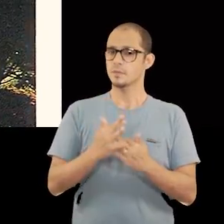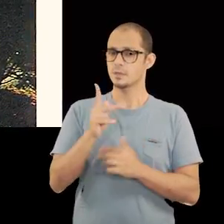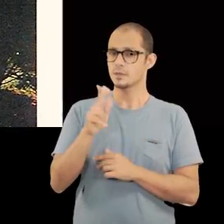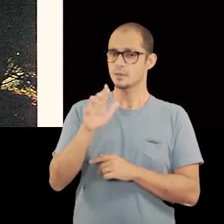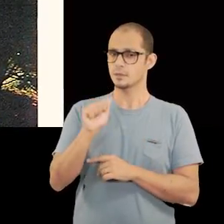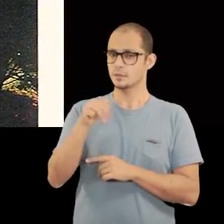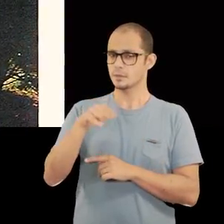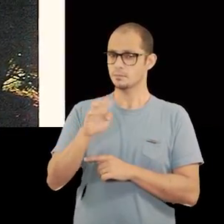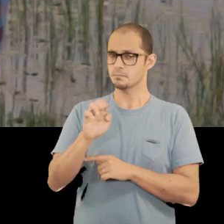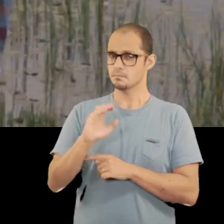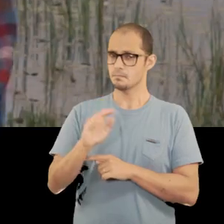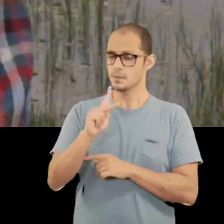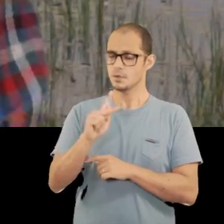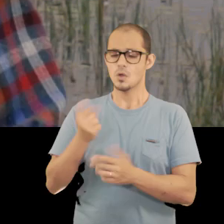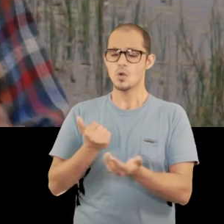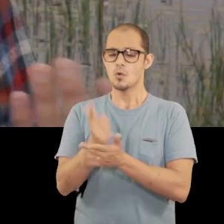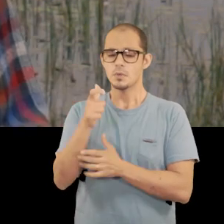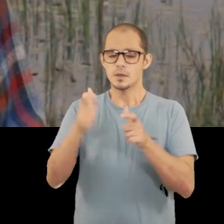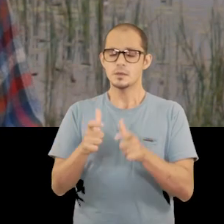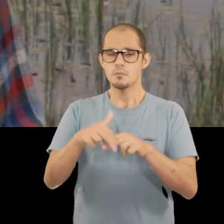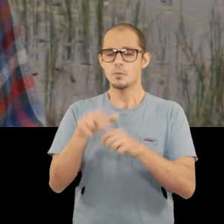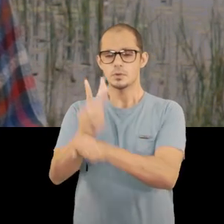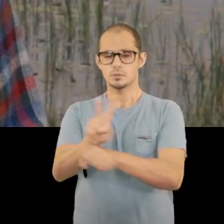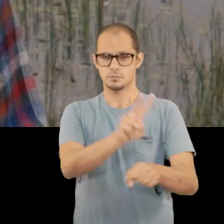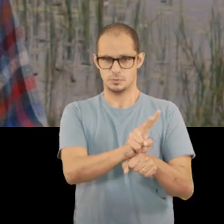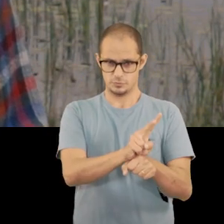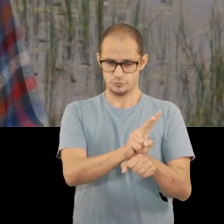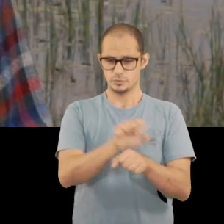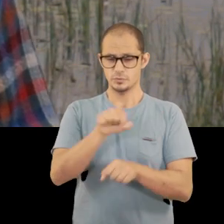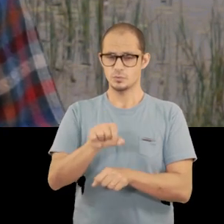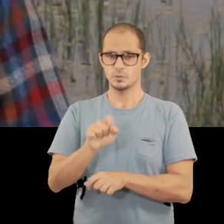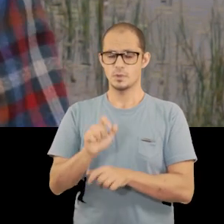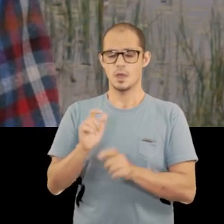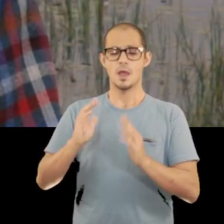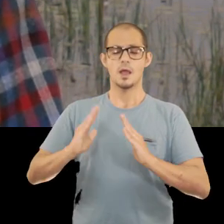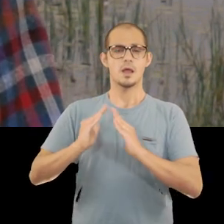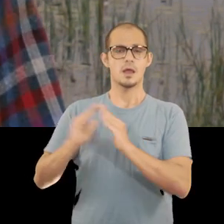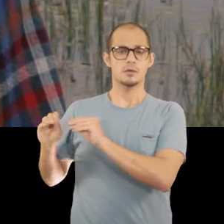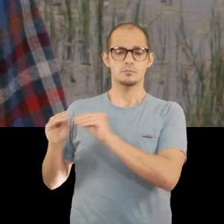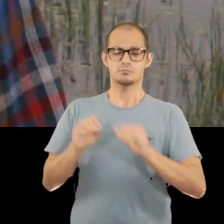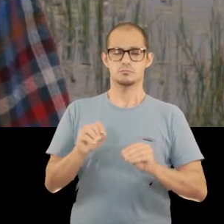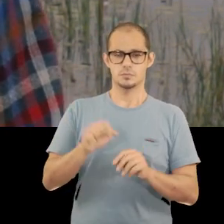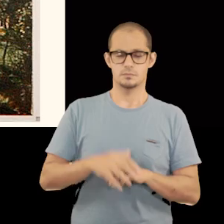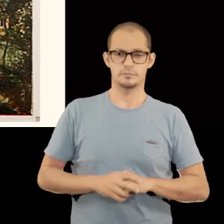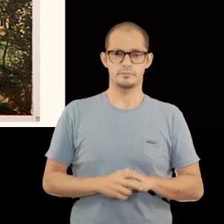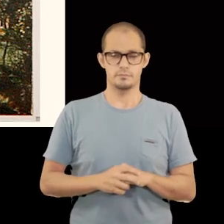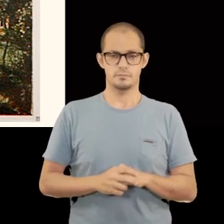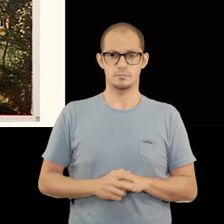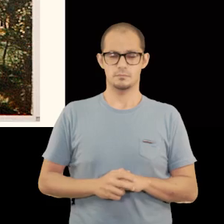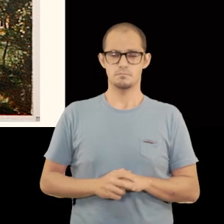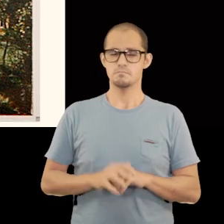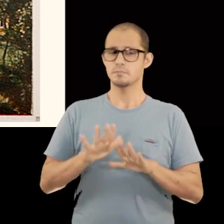Porque a família Crambeque, então, compra essa área para proteger as outras duas, os dois outros sítios, né, e instala aqui a sua residência.